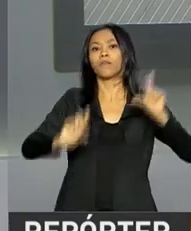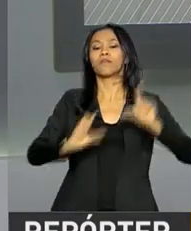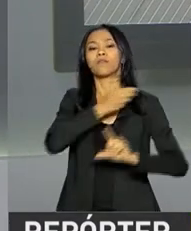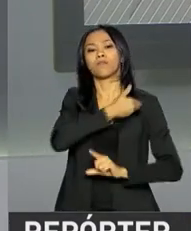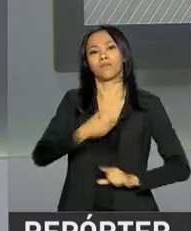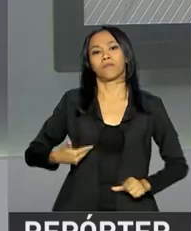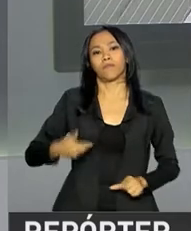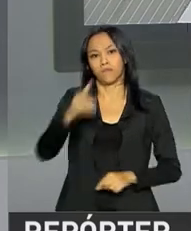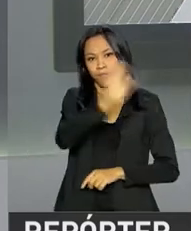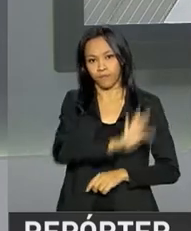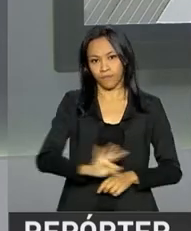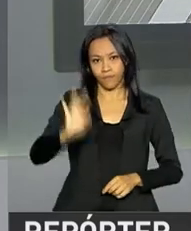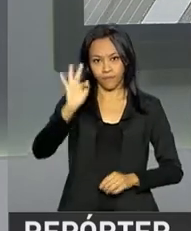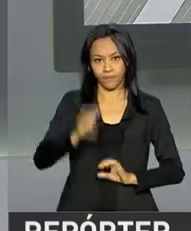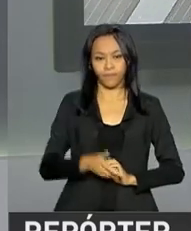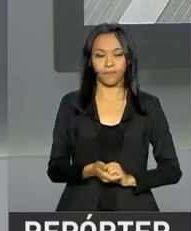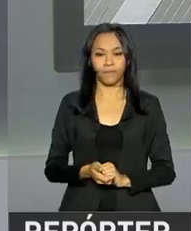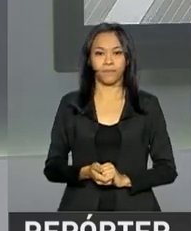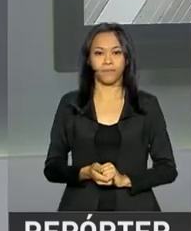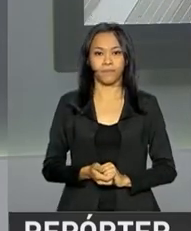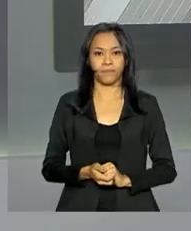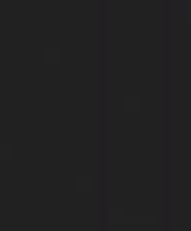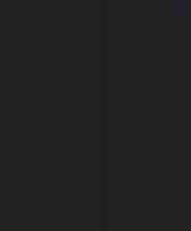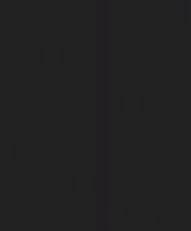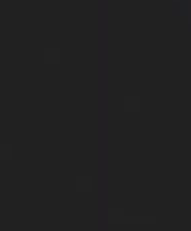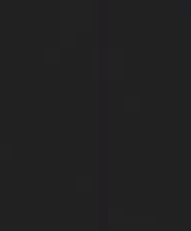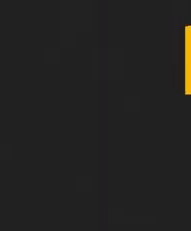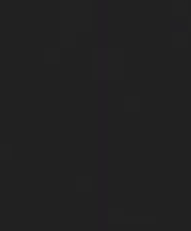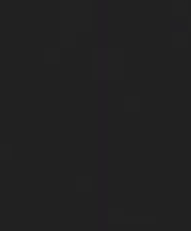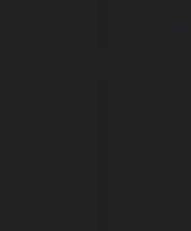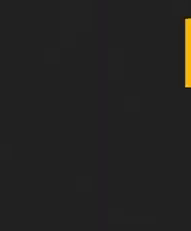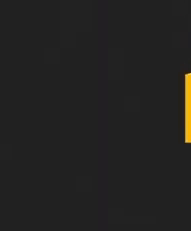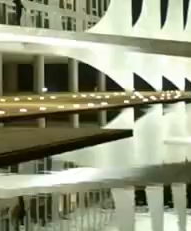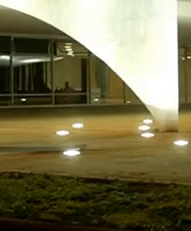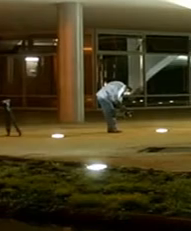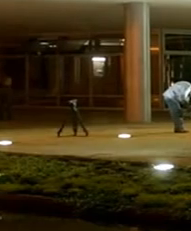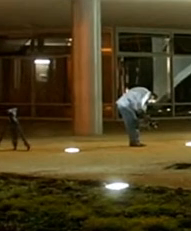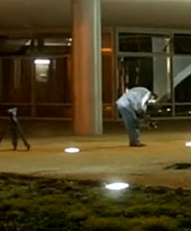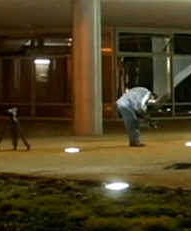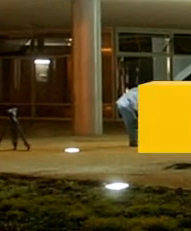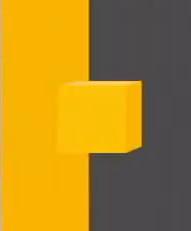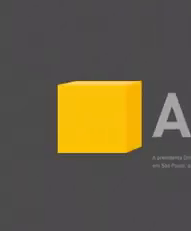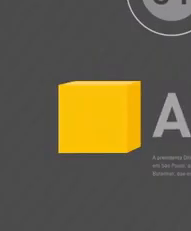com a gente na NBR, a TV do Governo Federal.